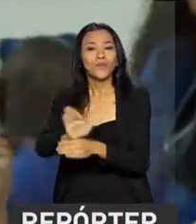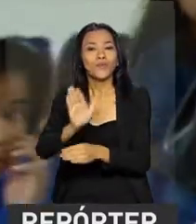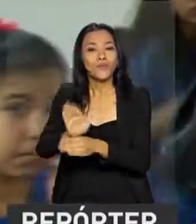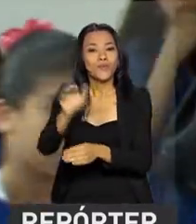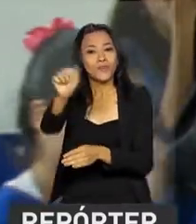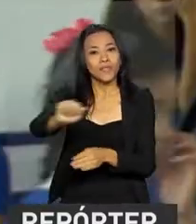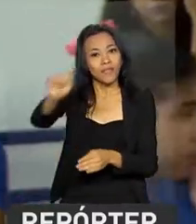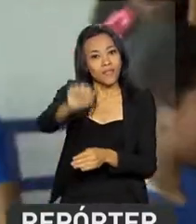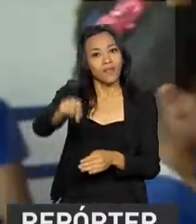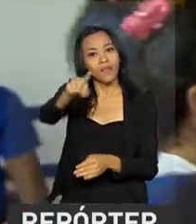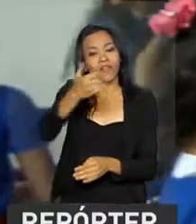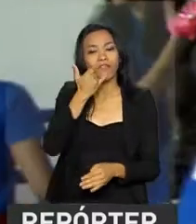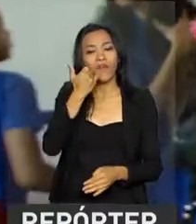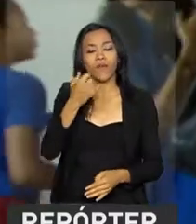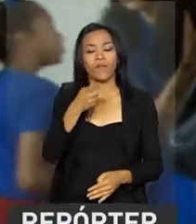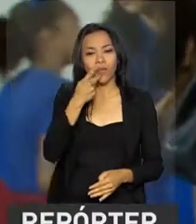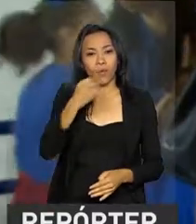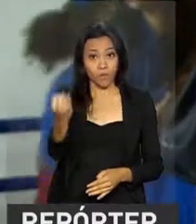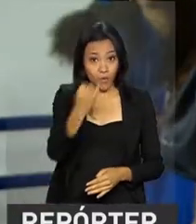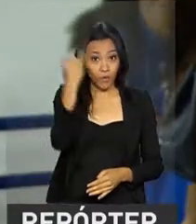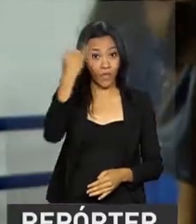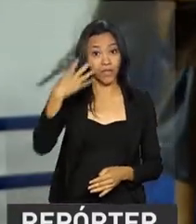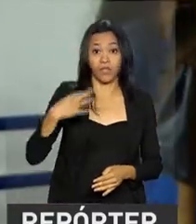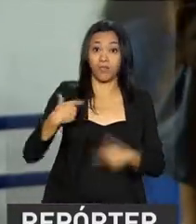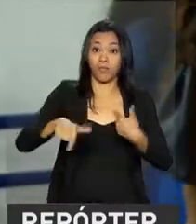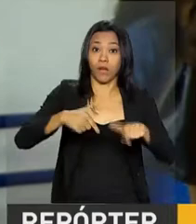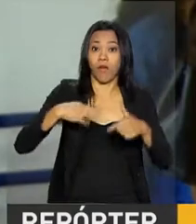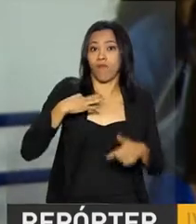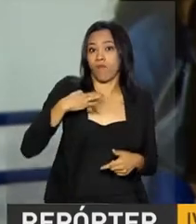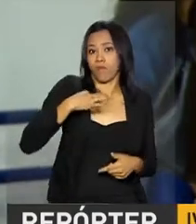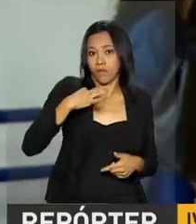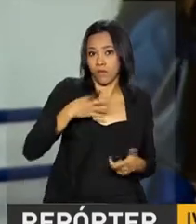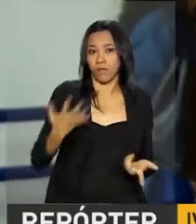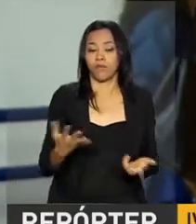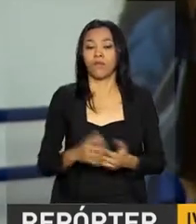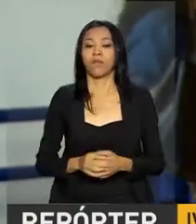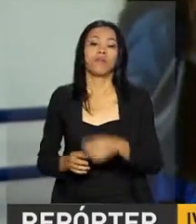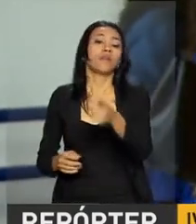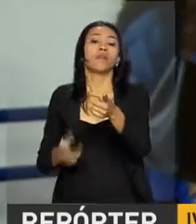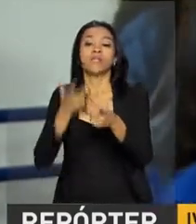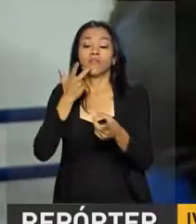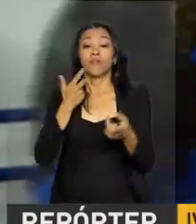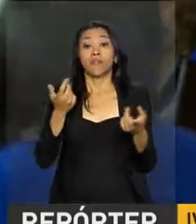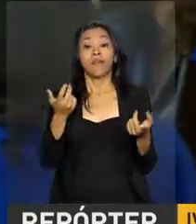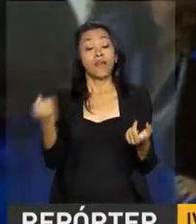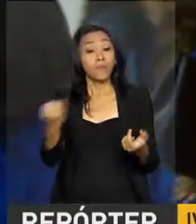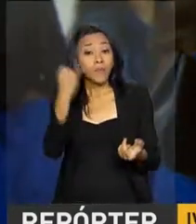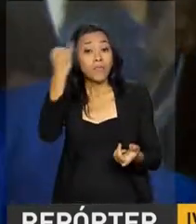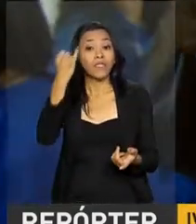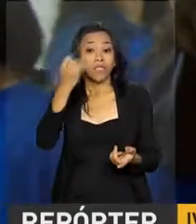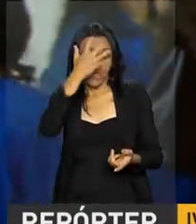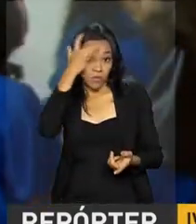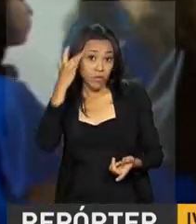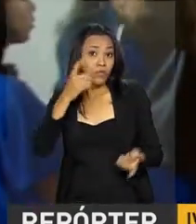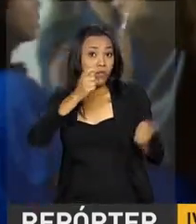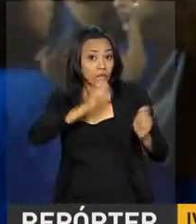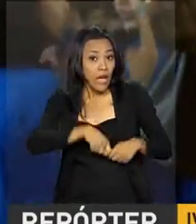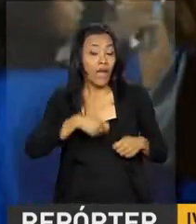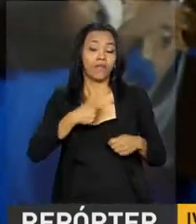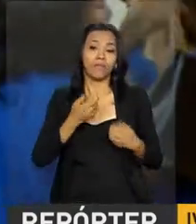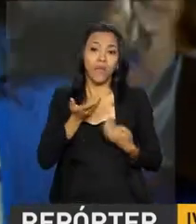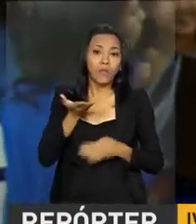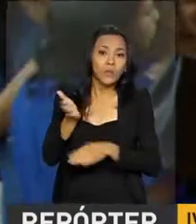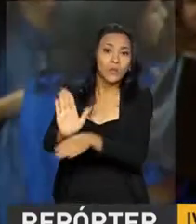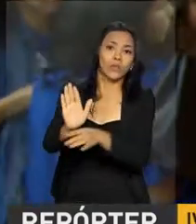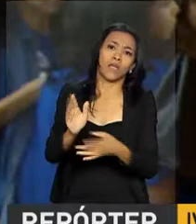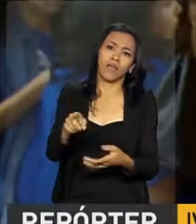destacou a importância do voluntariado. É muito importante fazer com que as pessoas que têm condições de ajudar